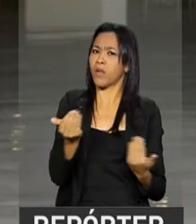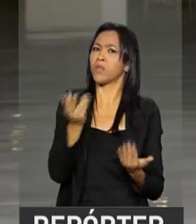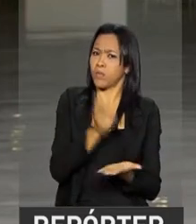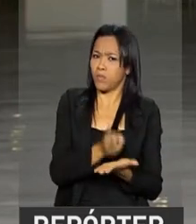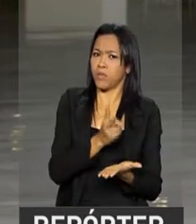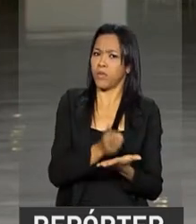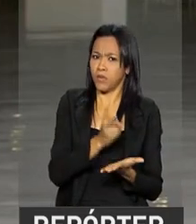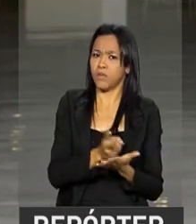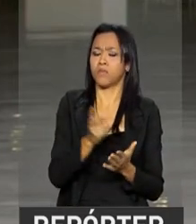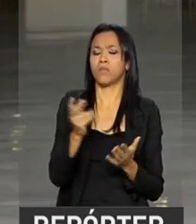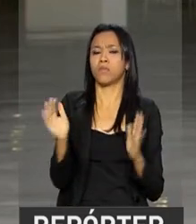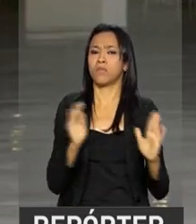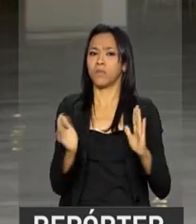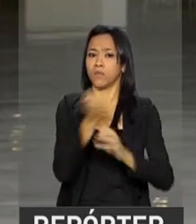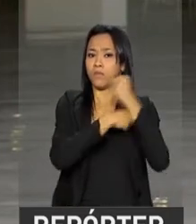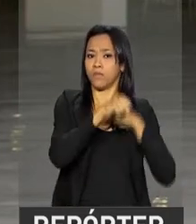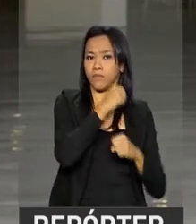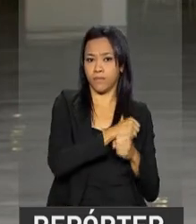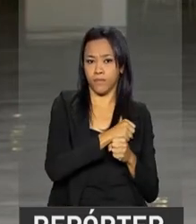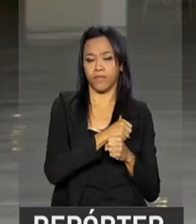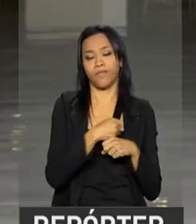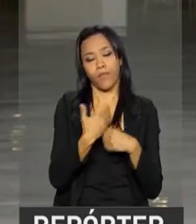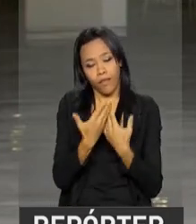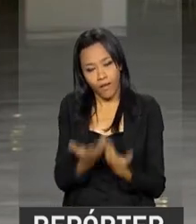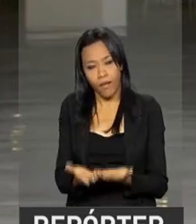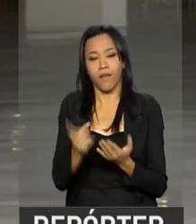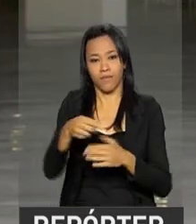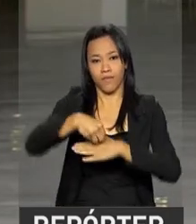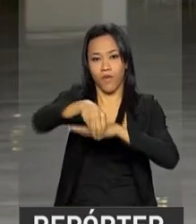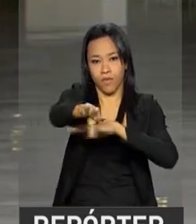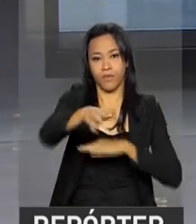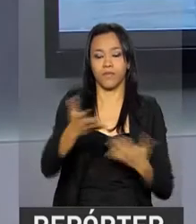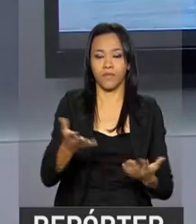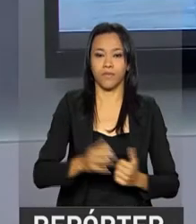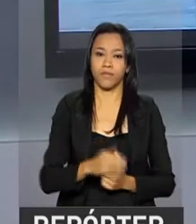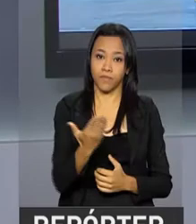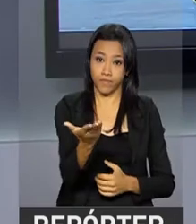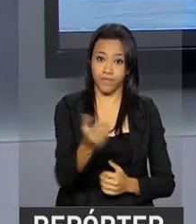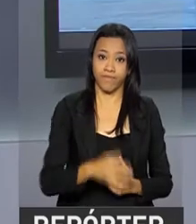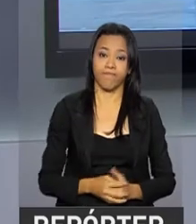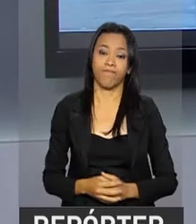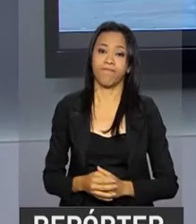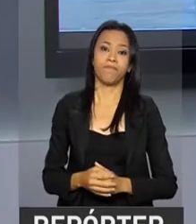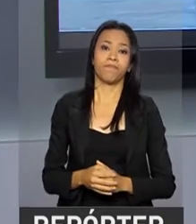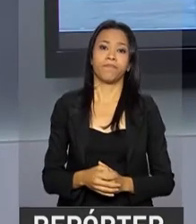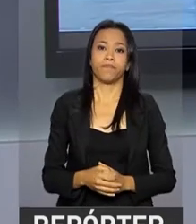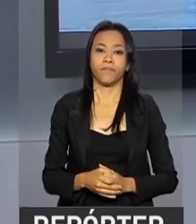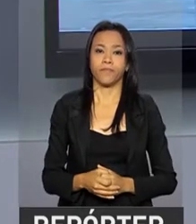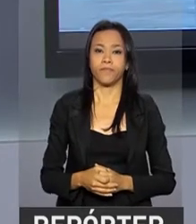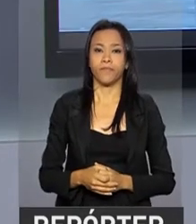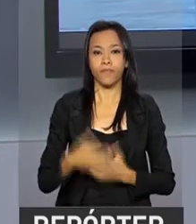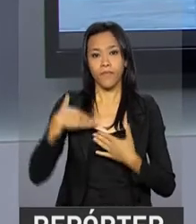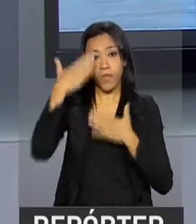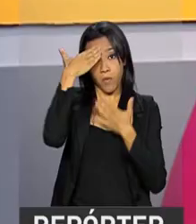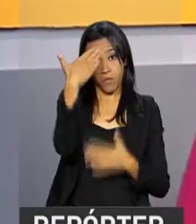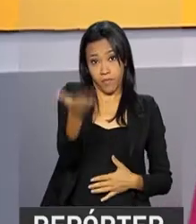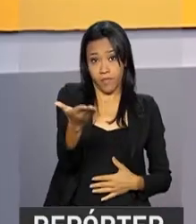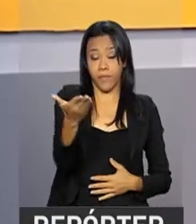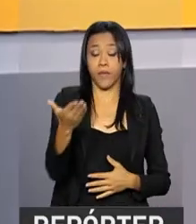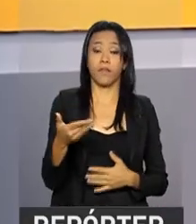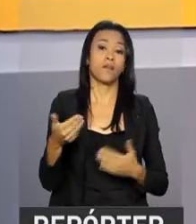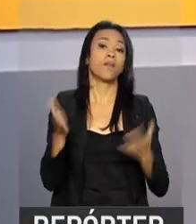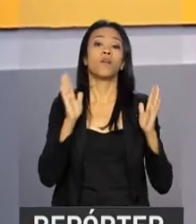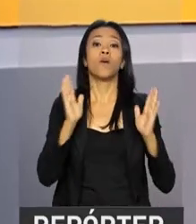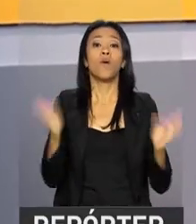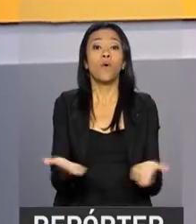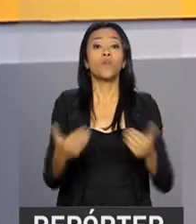mês do ano passado são essas as informações por enquanto caron é com você obrigada joão e